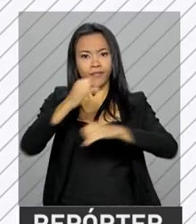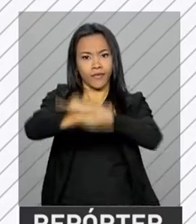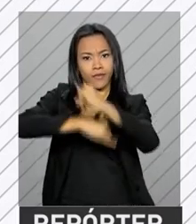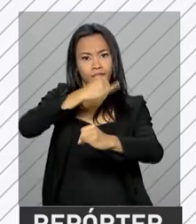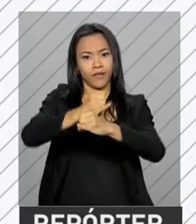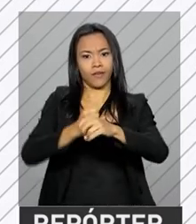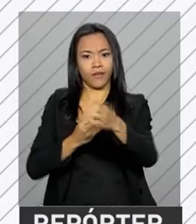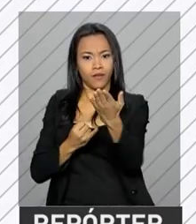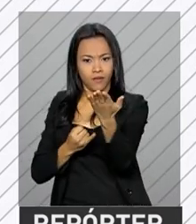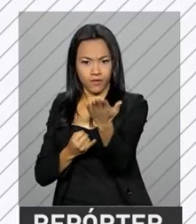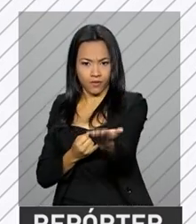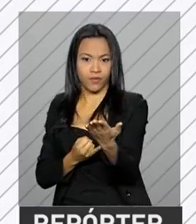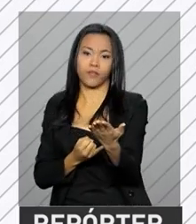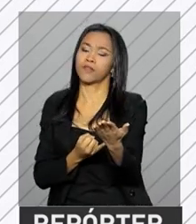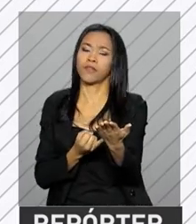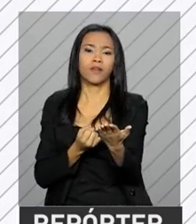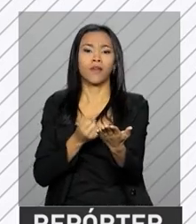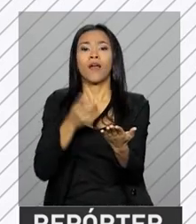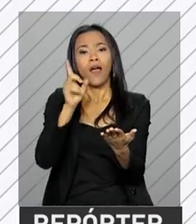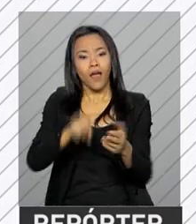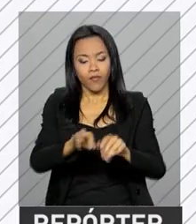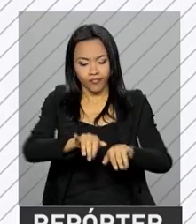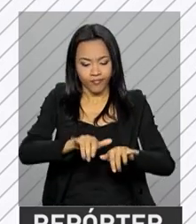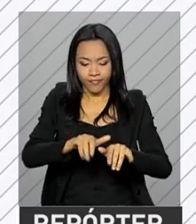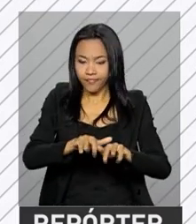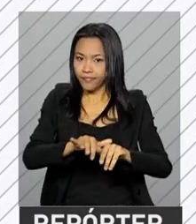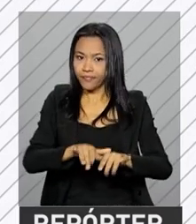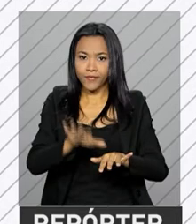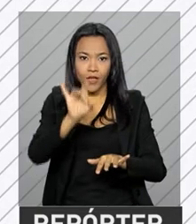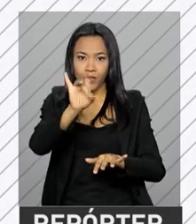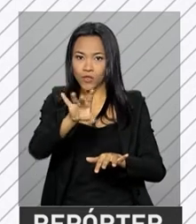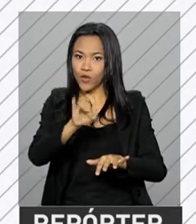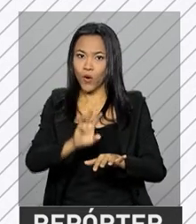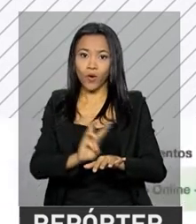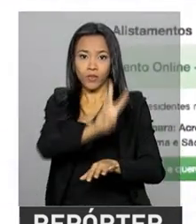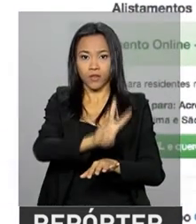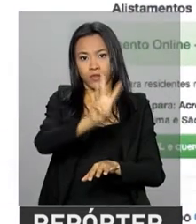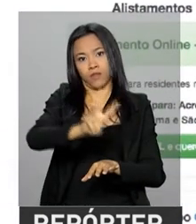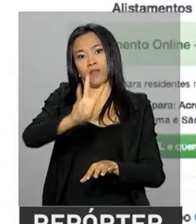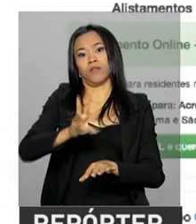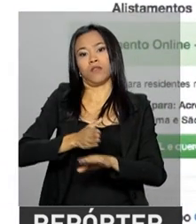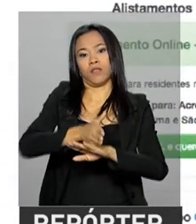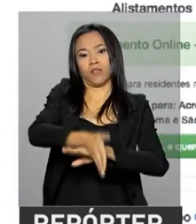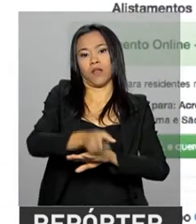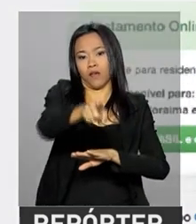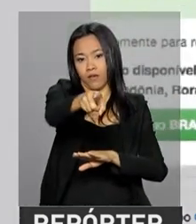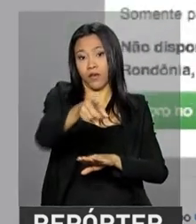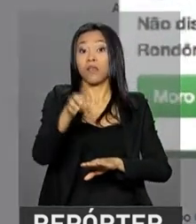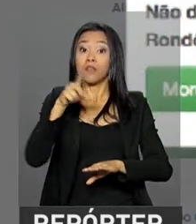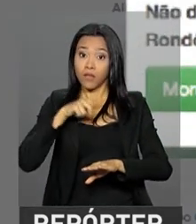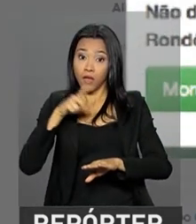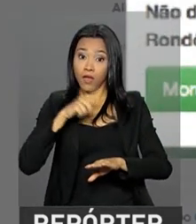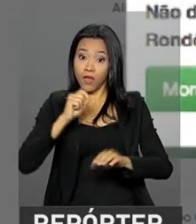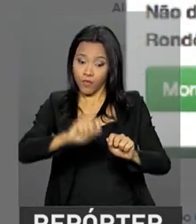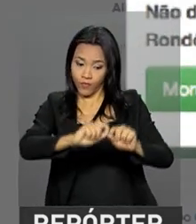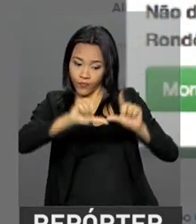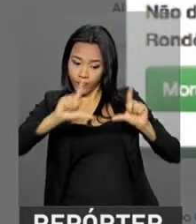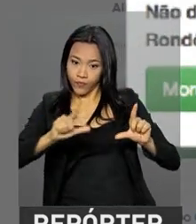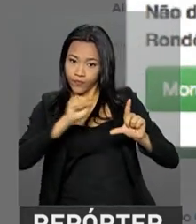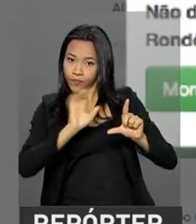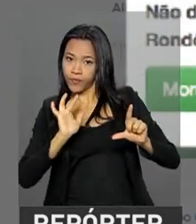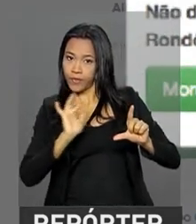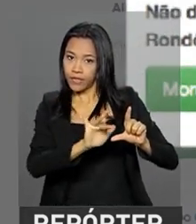deve ser feito de maneira totalmente eletrônica basta acessar o site lá você encontra o atalho para o alistamento